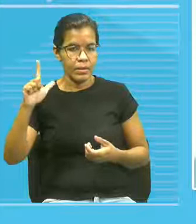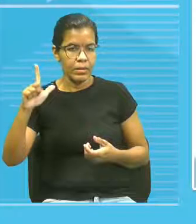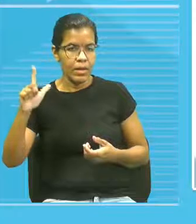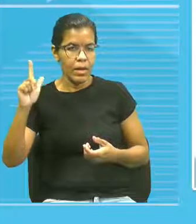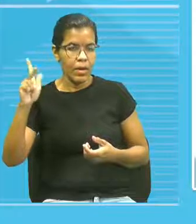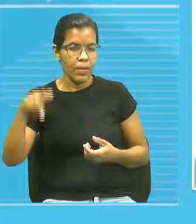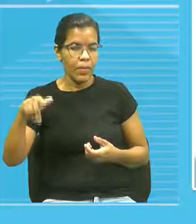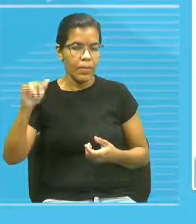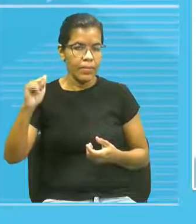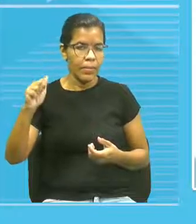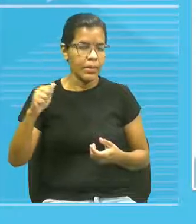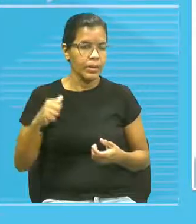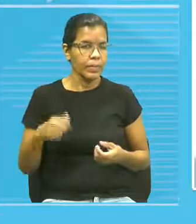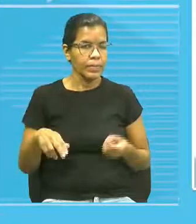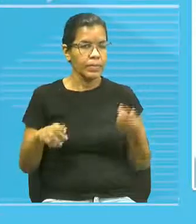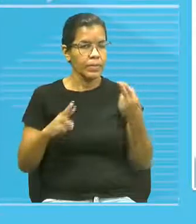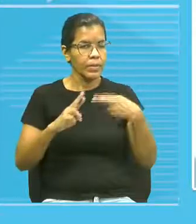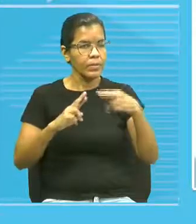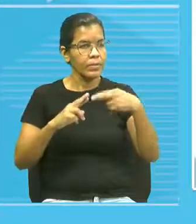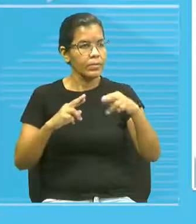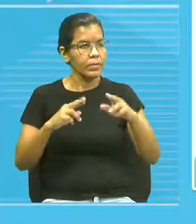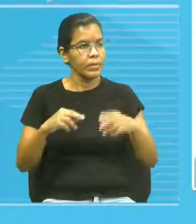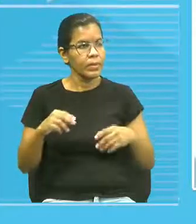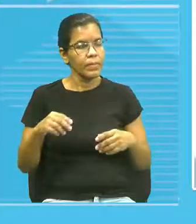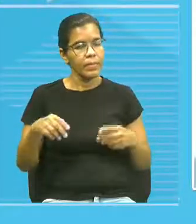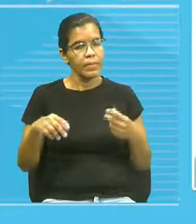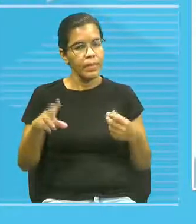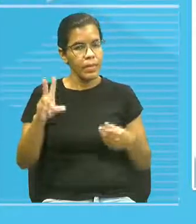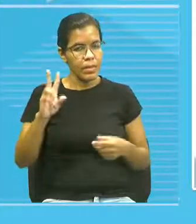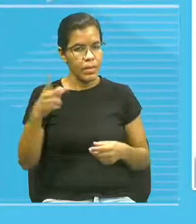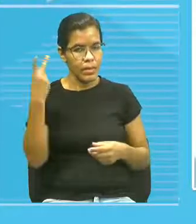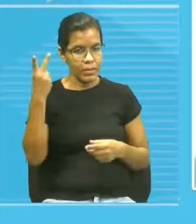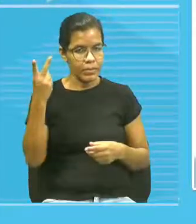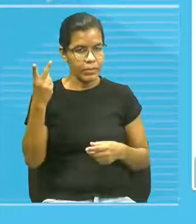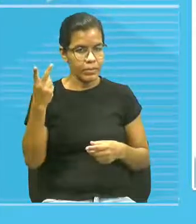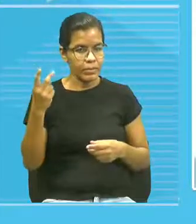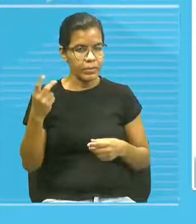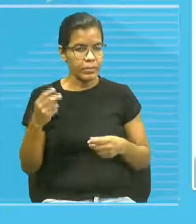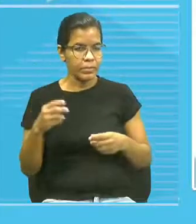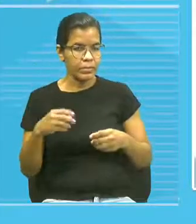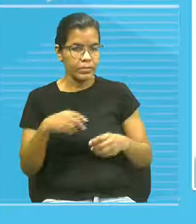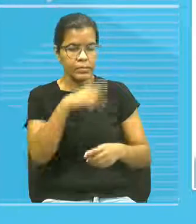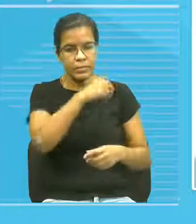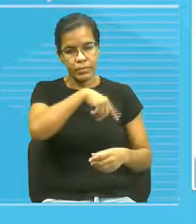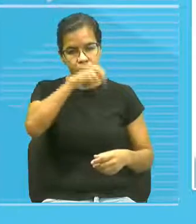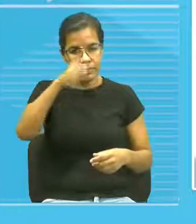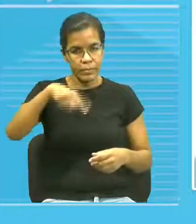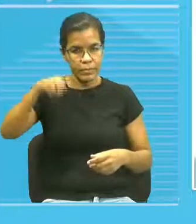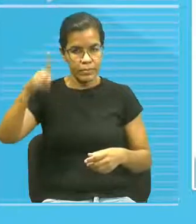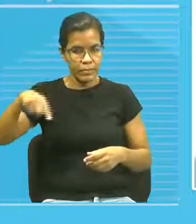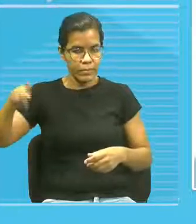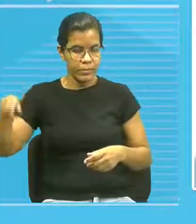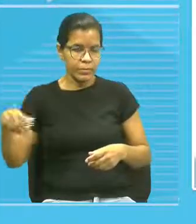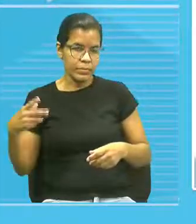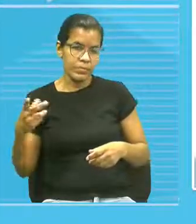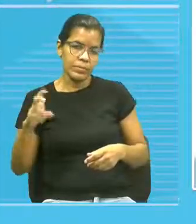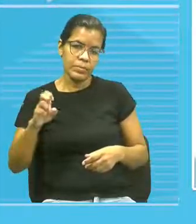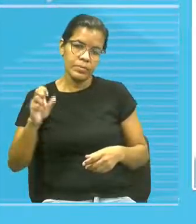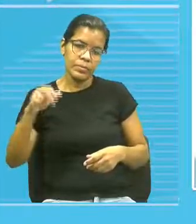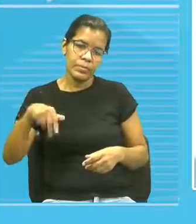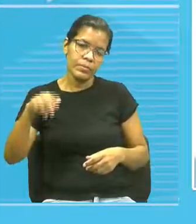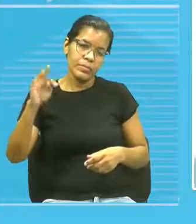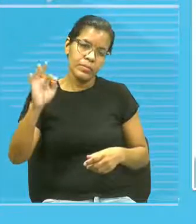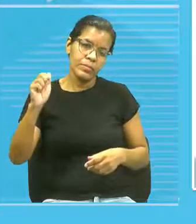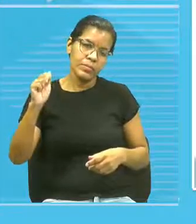representada pela letrinha H. E a variação de entalpia,